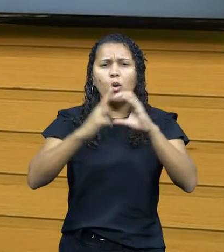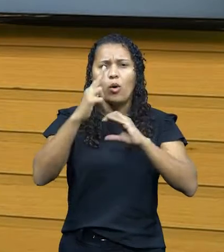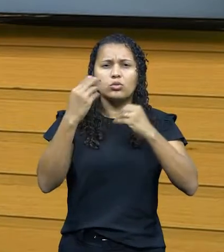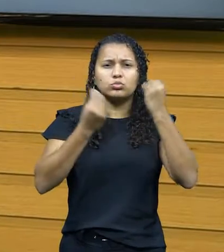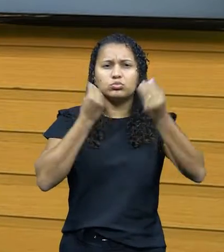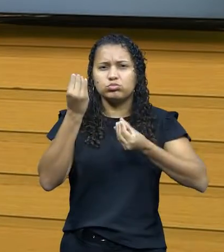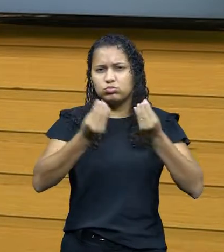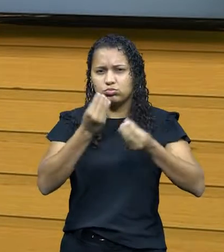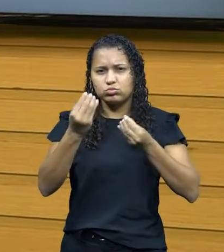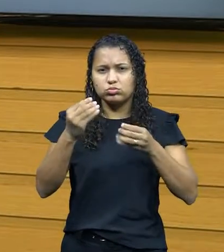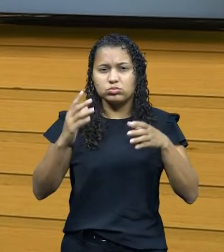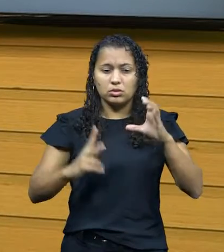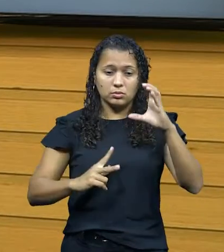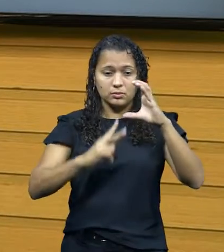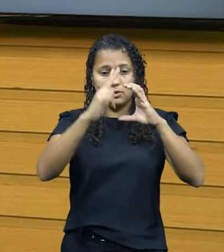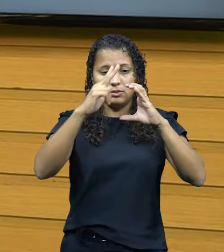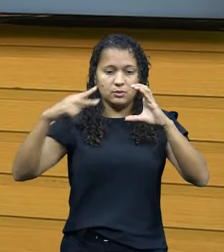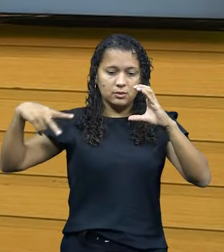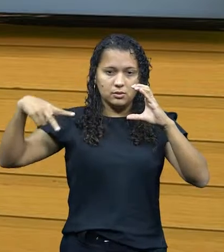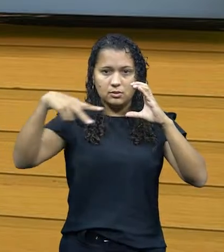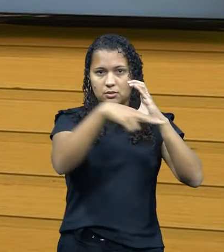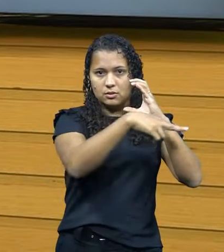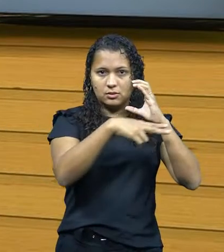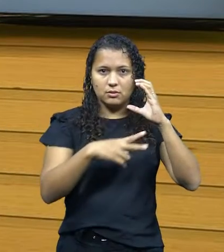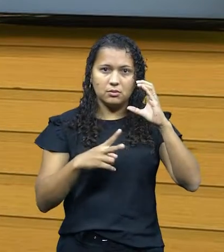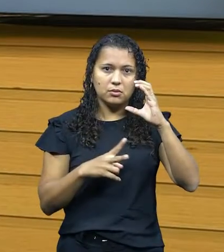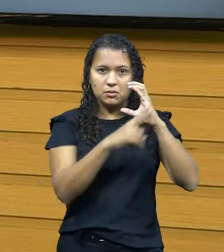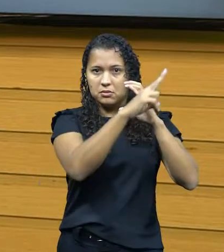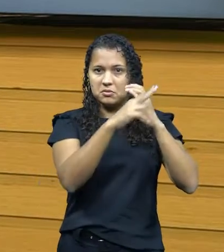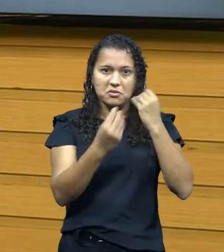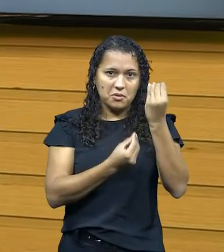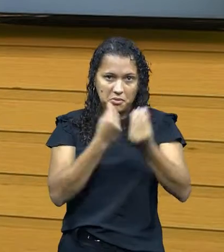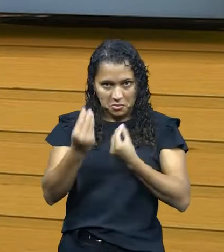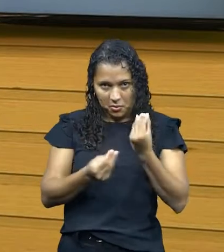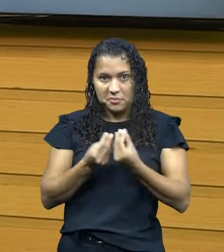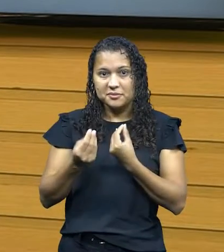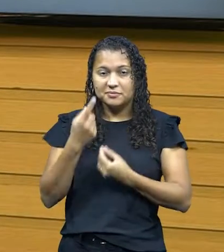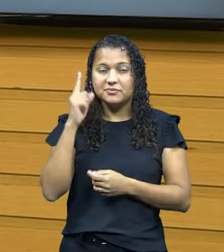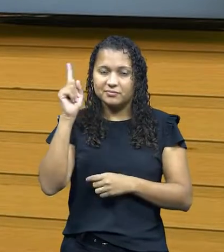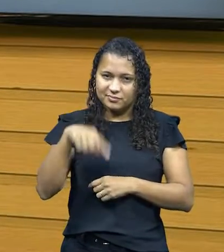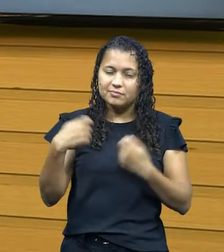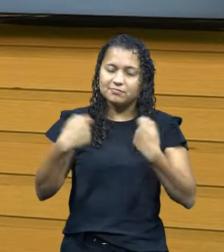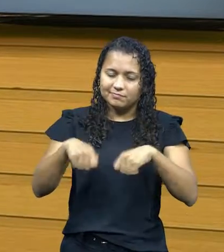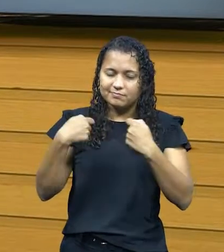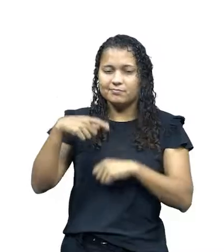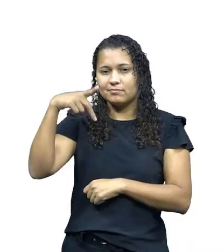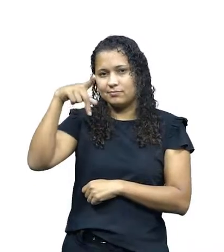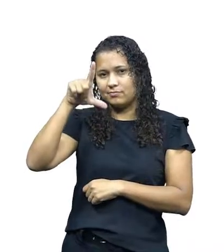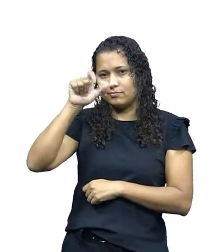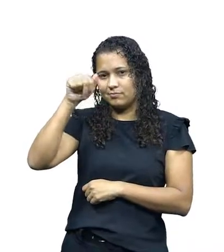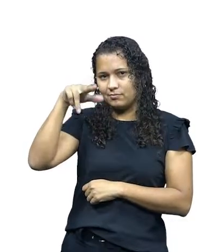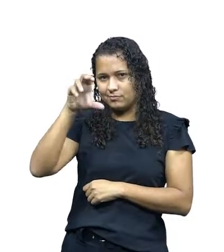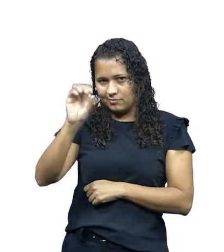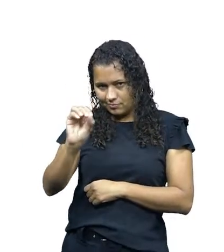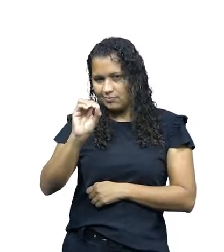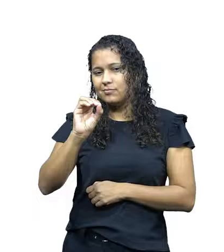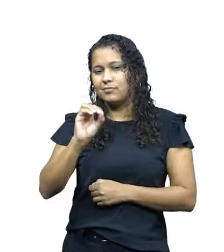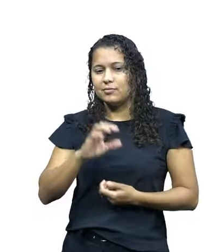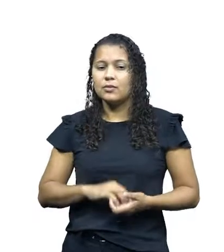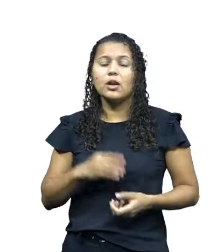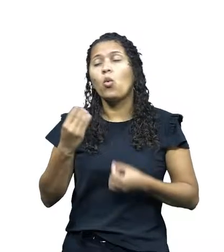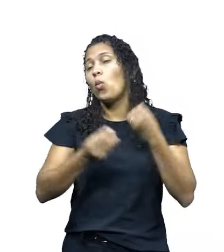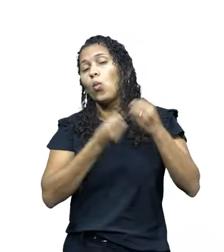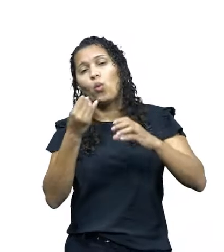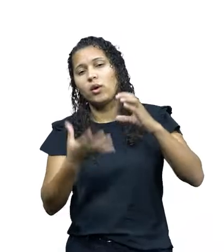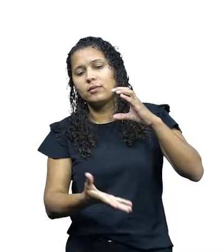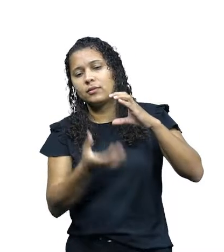ser cortado, que parte vai ser eliminada, né? Então, nós temos aqui um plano de corte. A gente já viu o